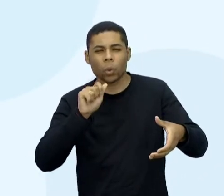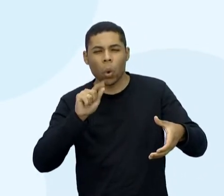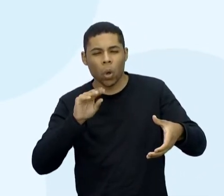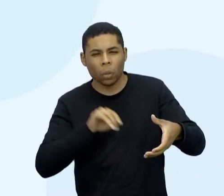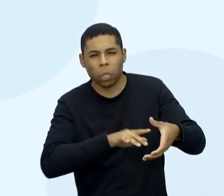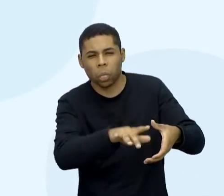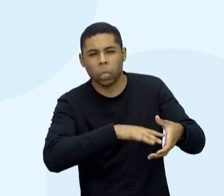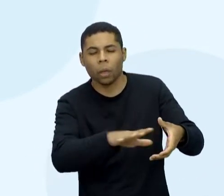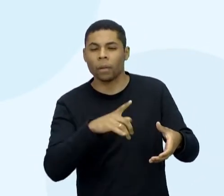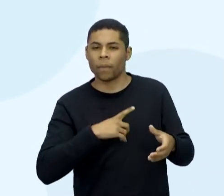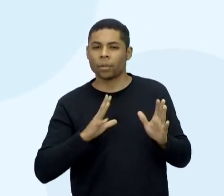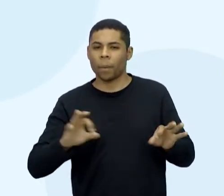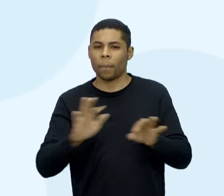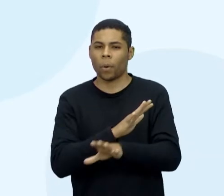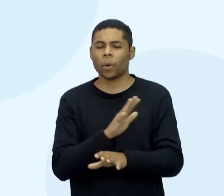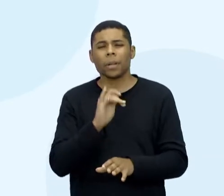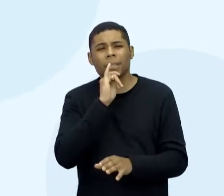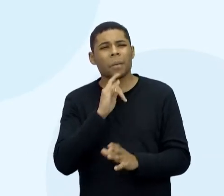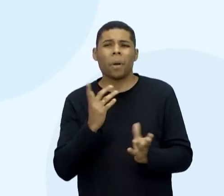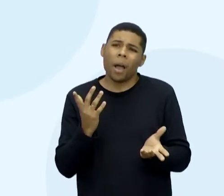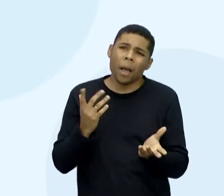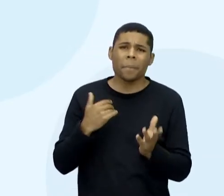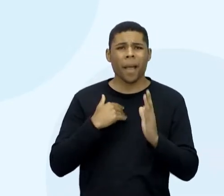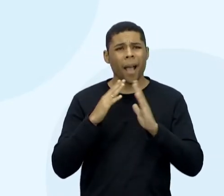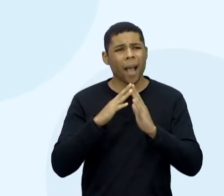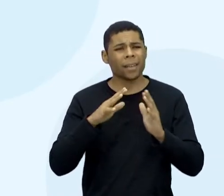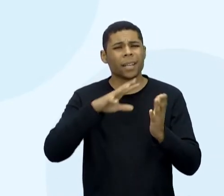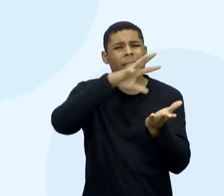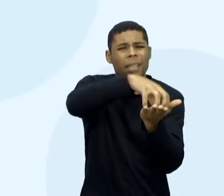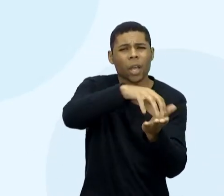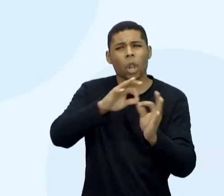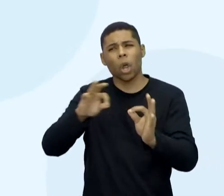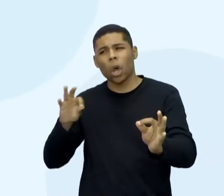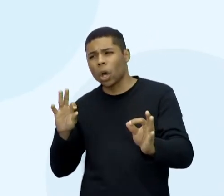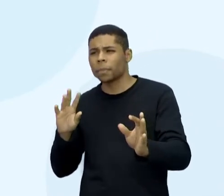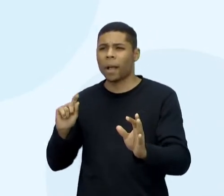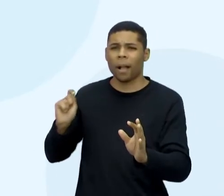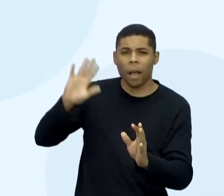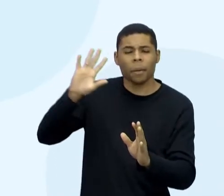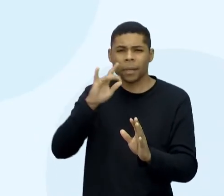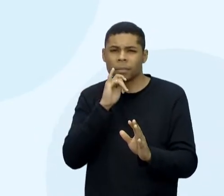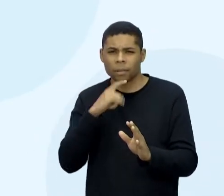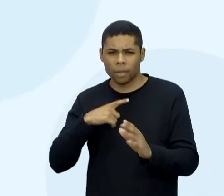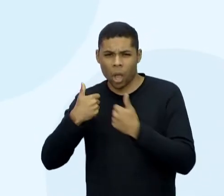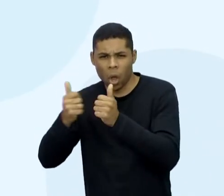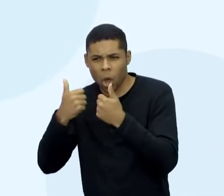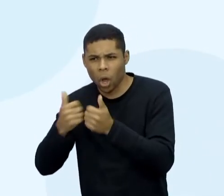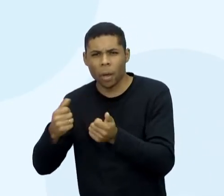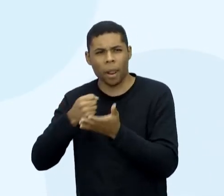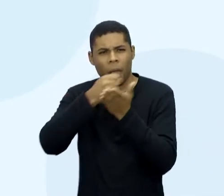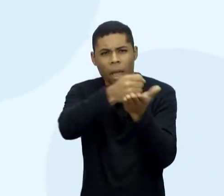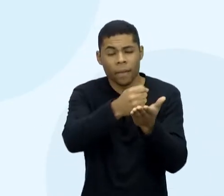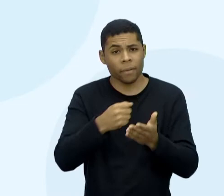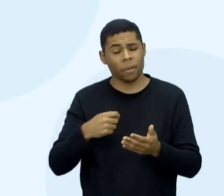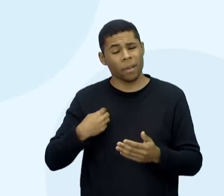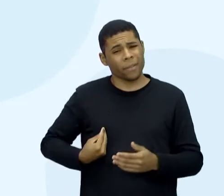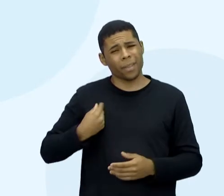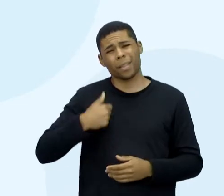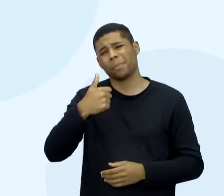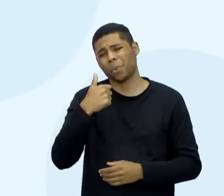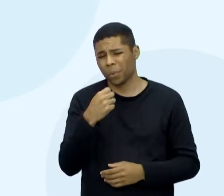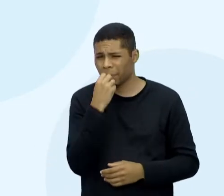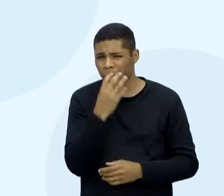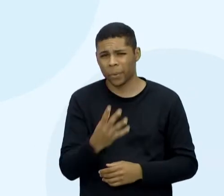é afastada porque lá perto do centro é muito caro. Tudo bem, mas tem transporte público, né? Isso é qualidade de vida, isso é qualidade